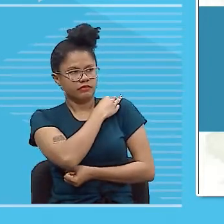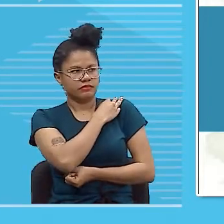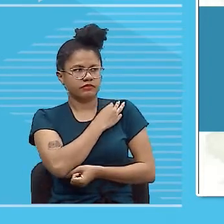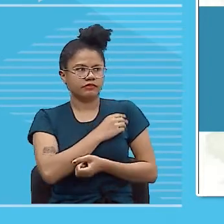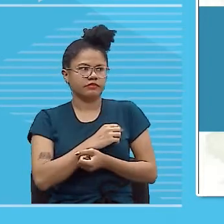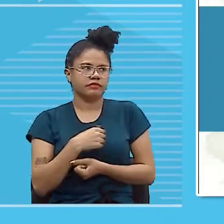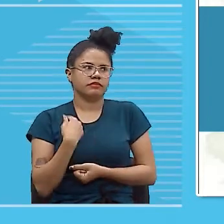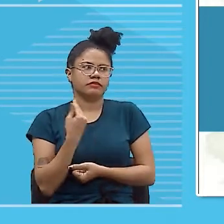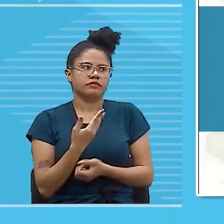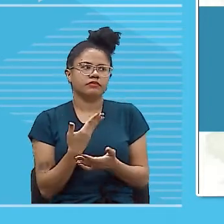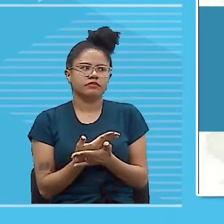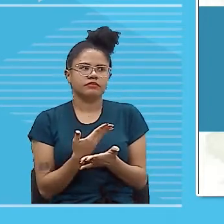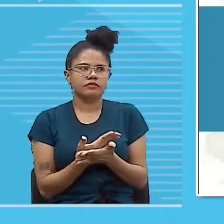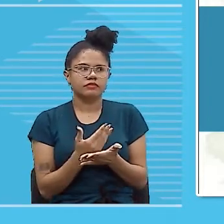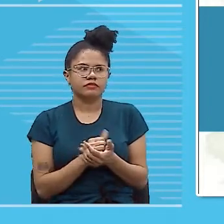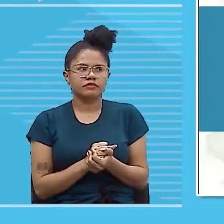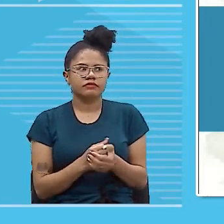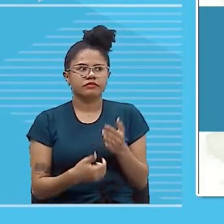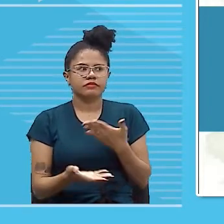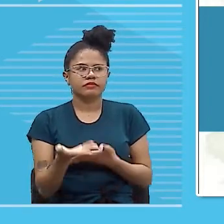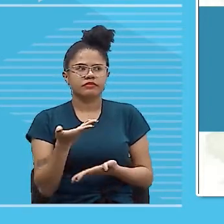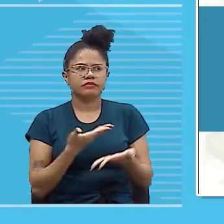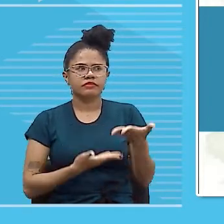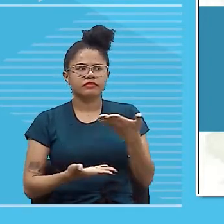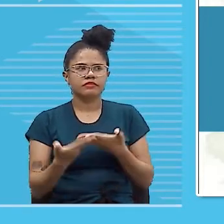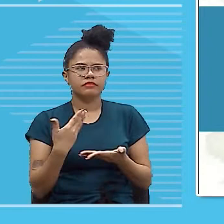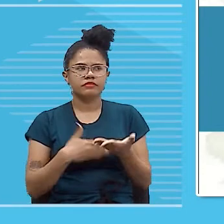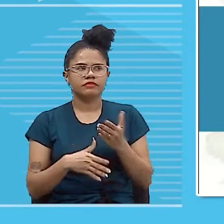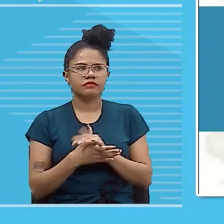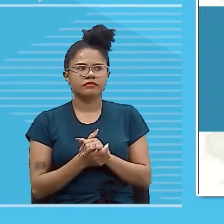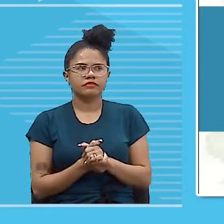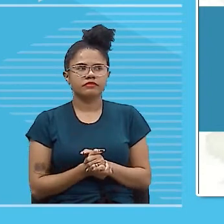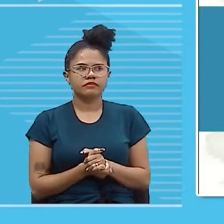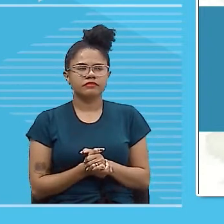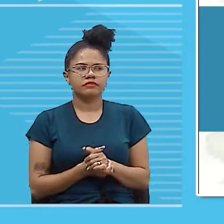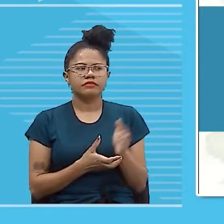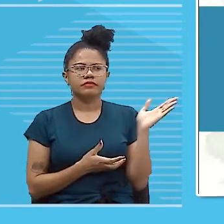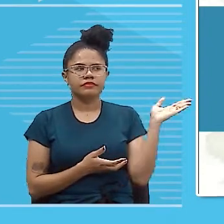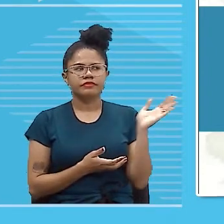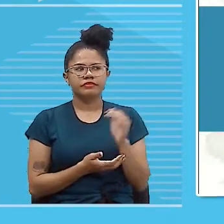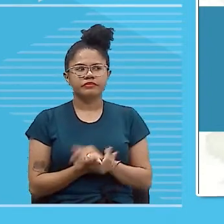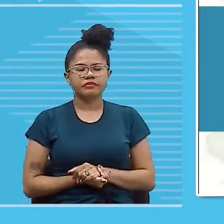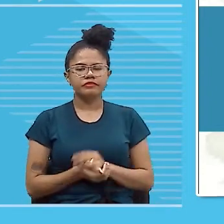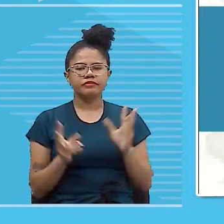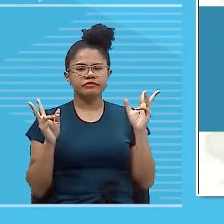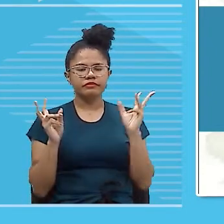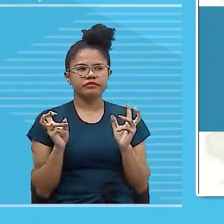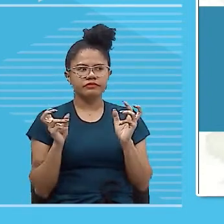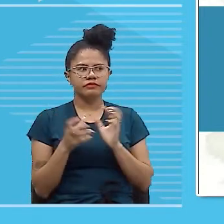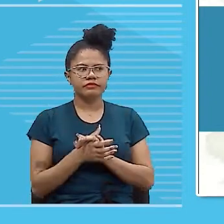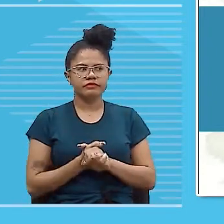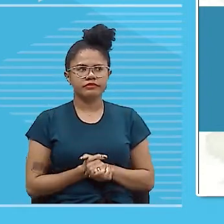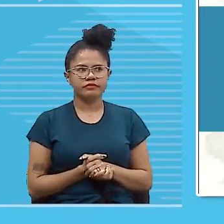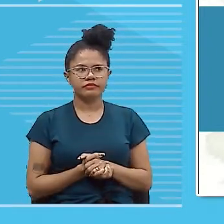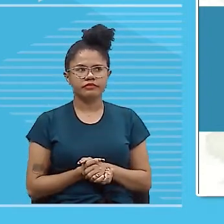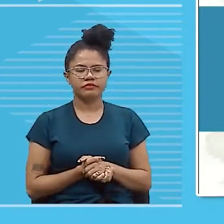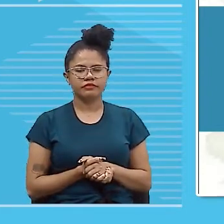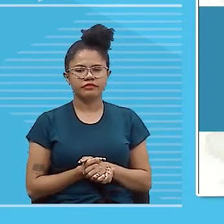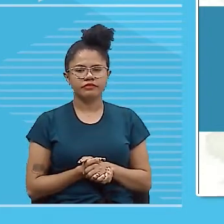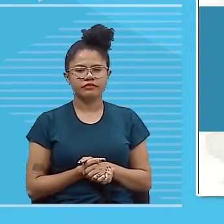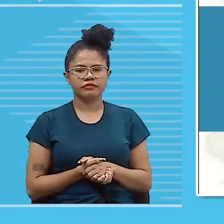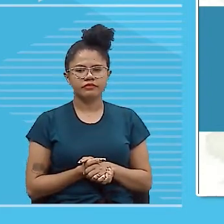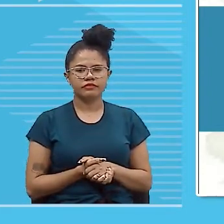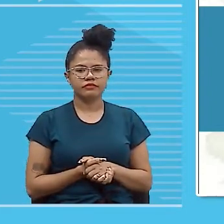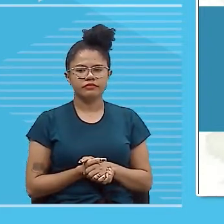vai trabalhar as relações lógico discursivas entre parágrafos períodos